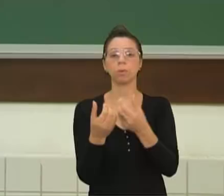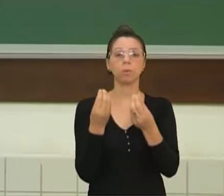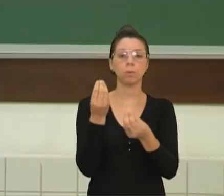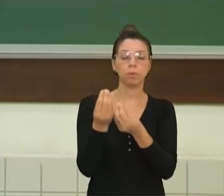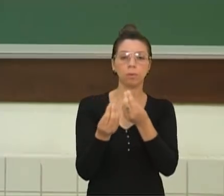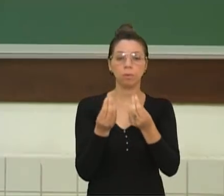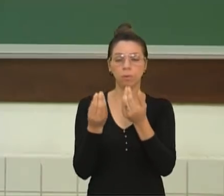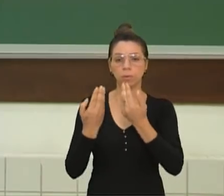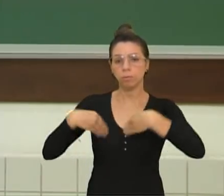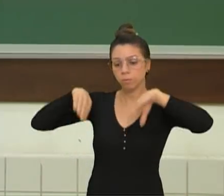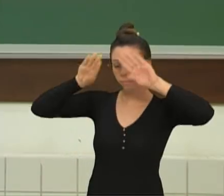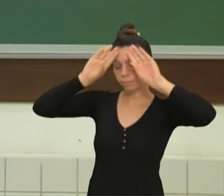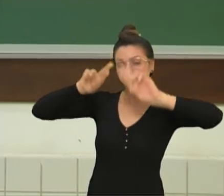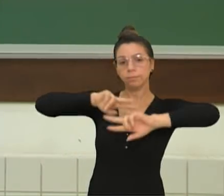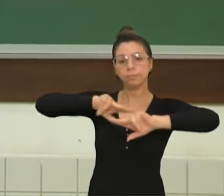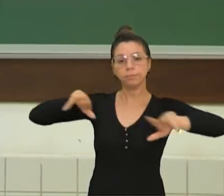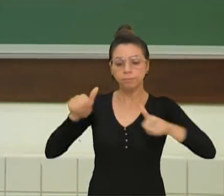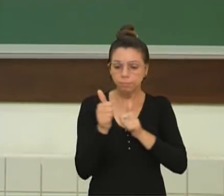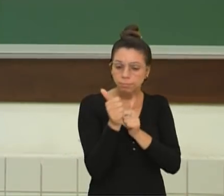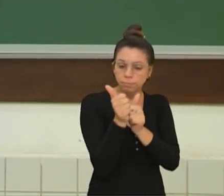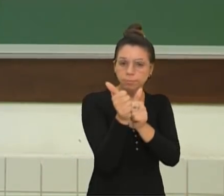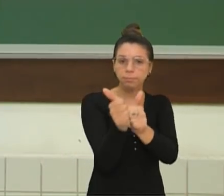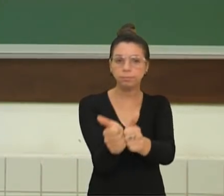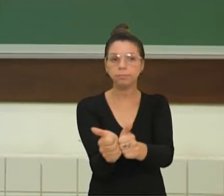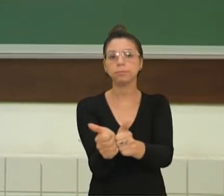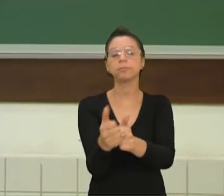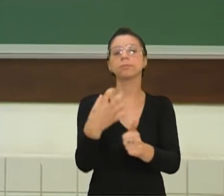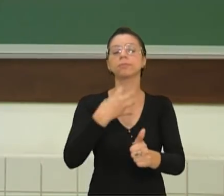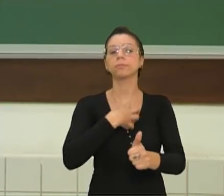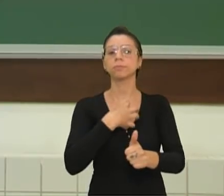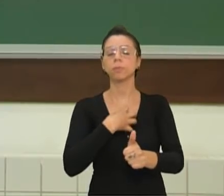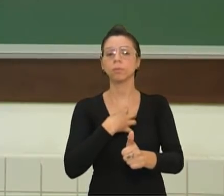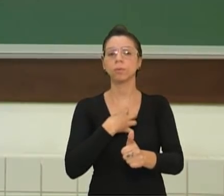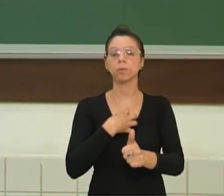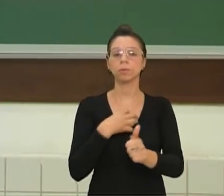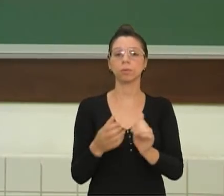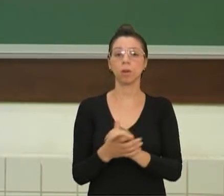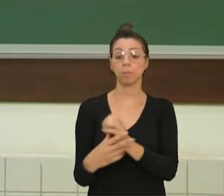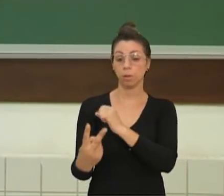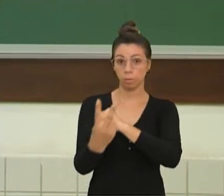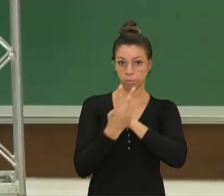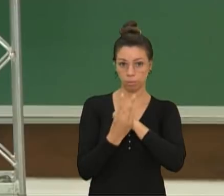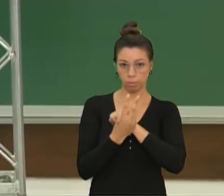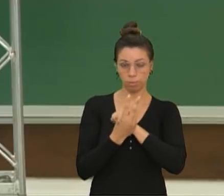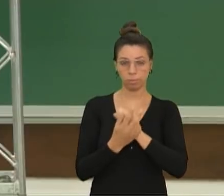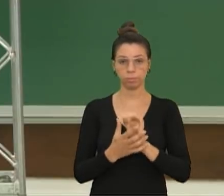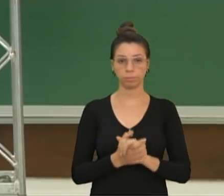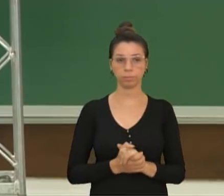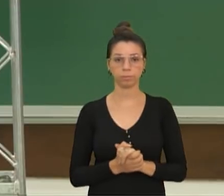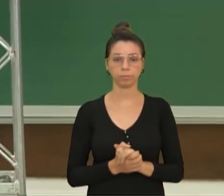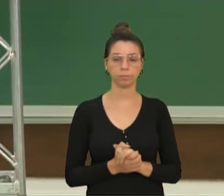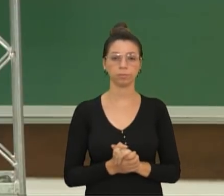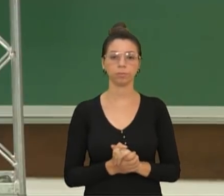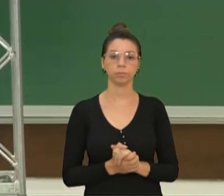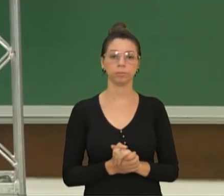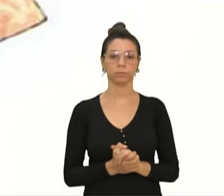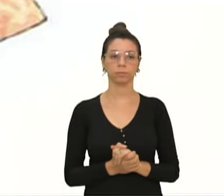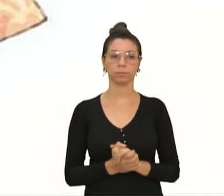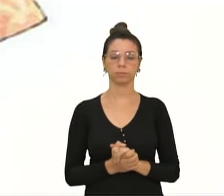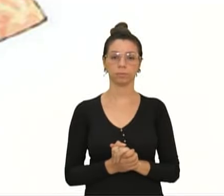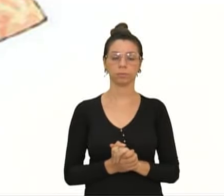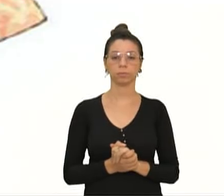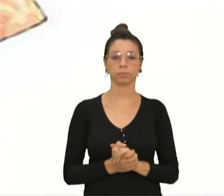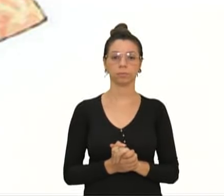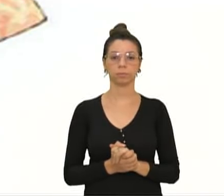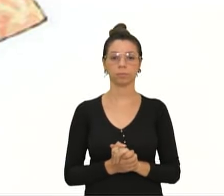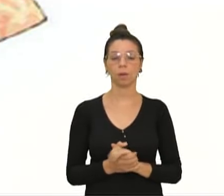guia, o seu orixá que lhe conduz, né? Aquele seu espírito protetor, que seria. Então aqui nós temos um